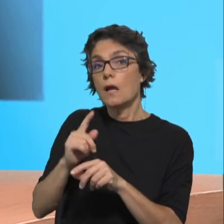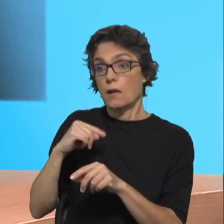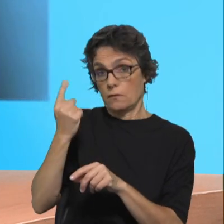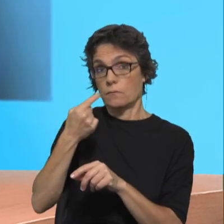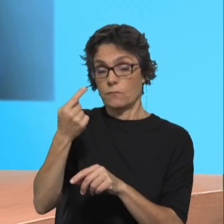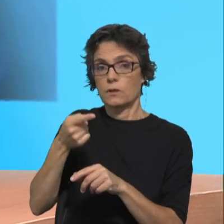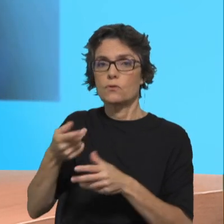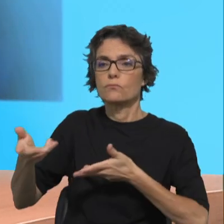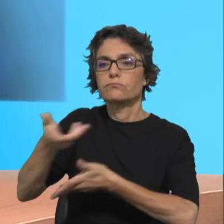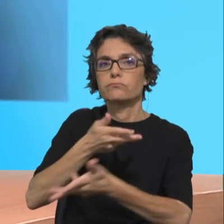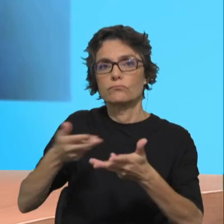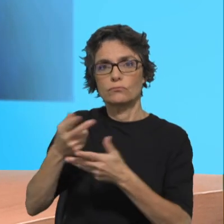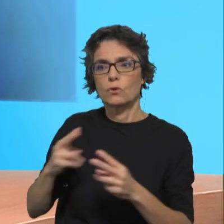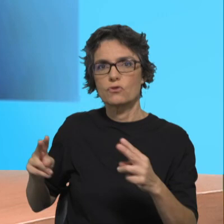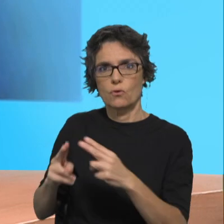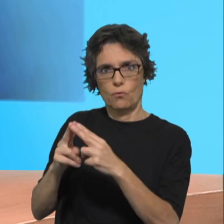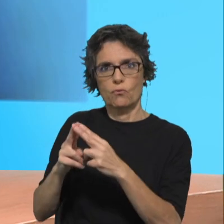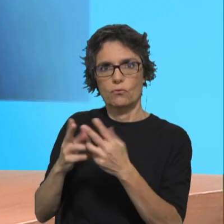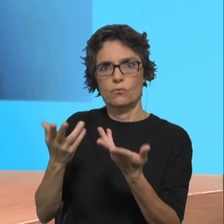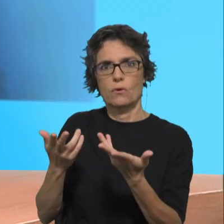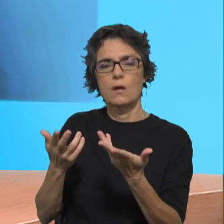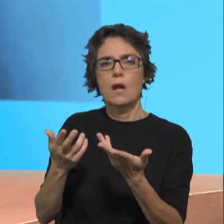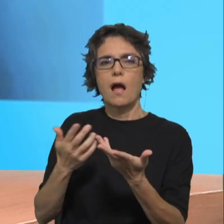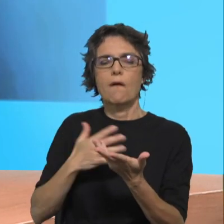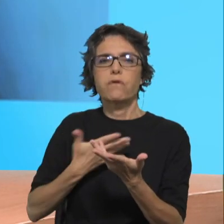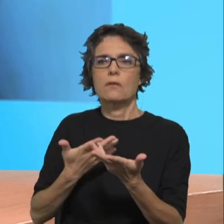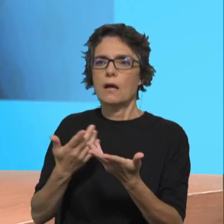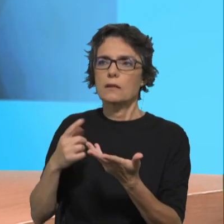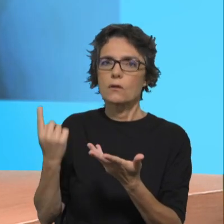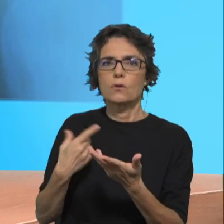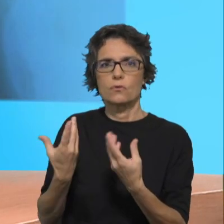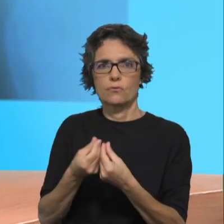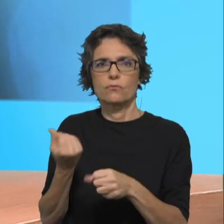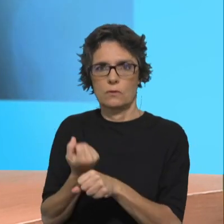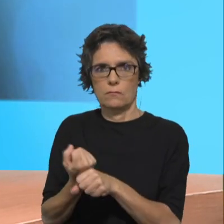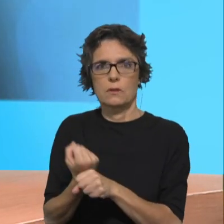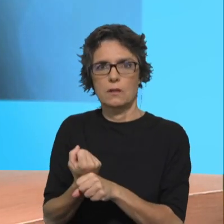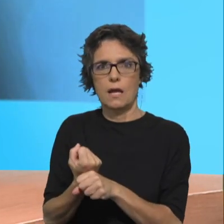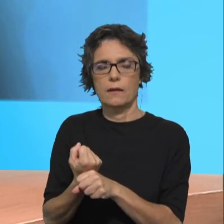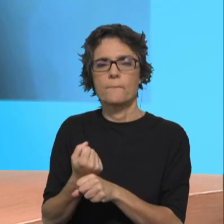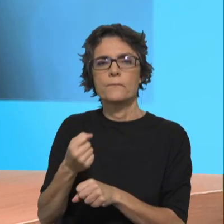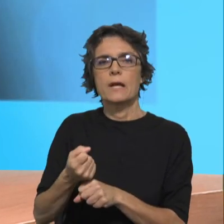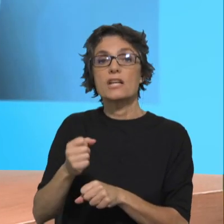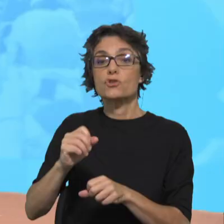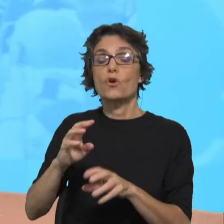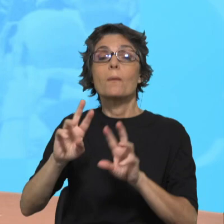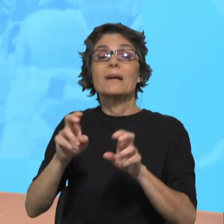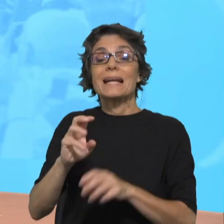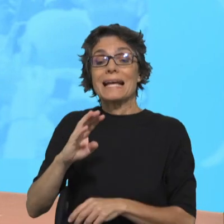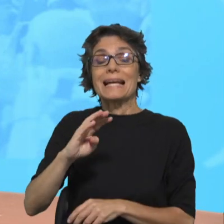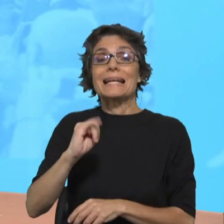terminará a dinâmica como sínodo. Depois a dinâmica não termina em 24. O sínodo